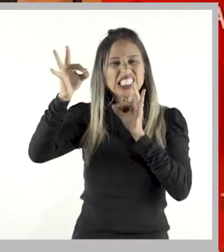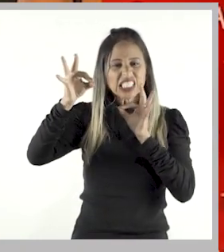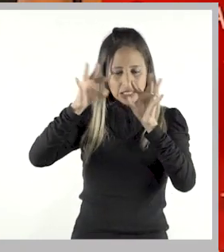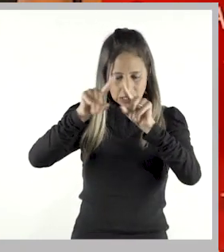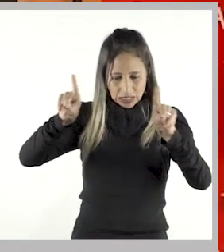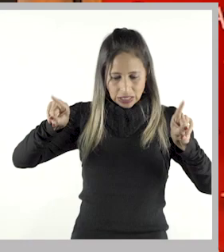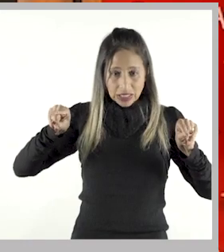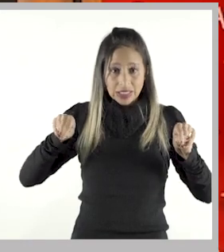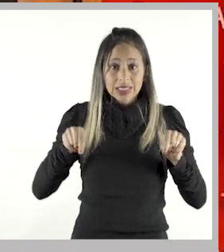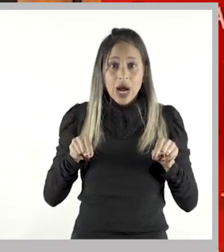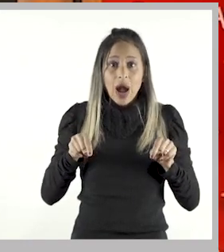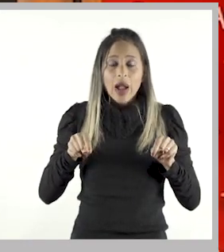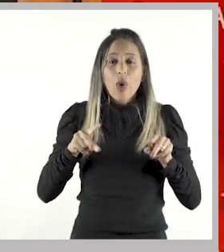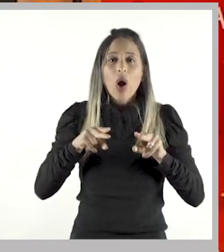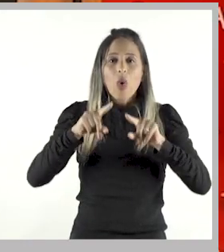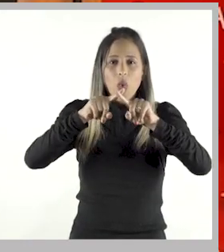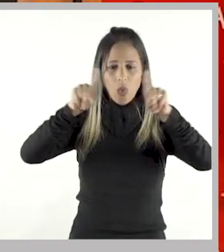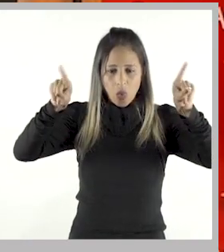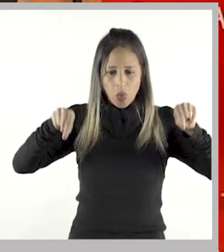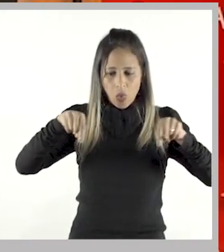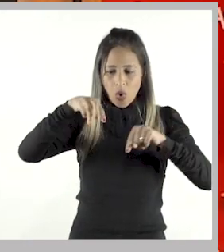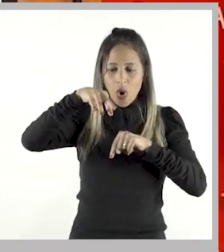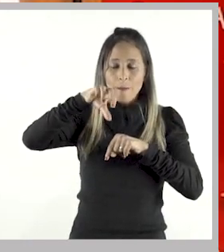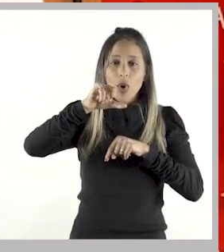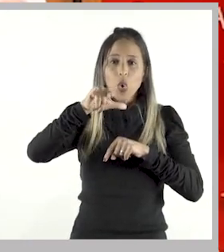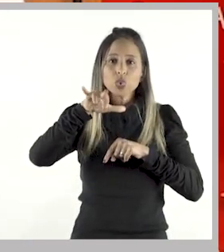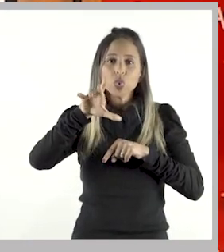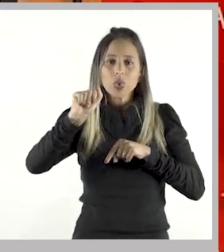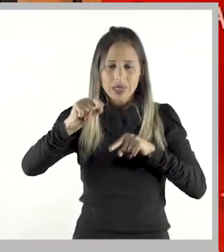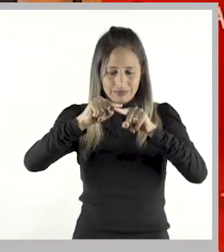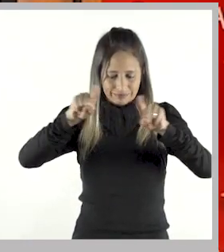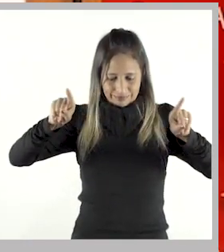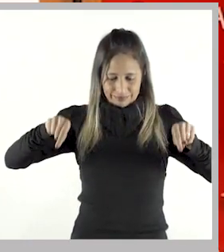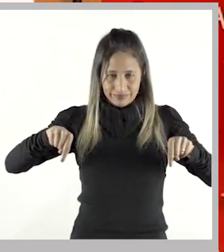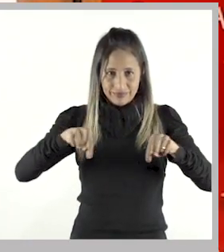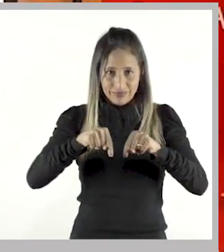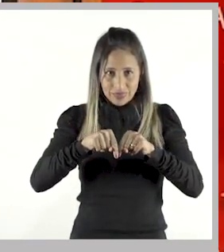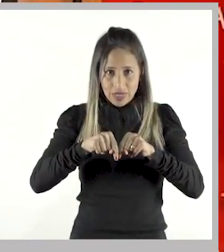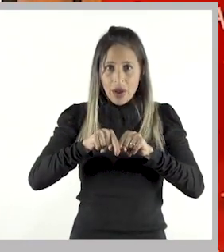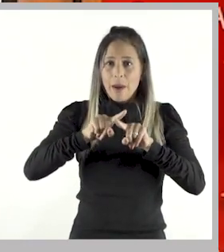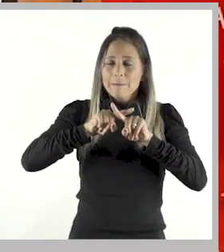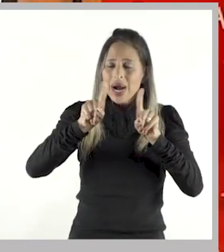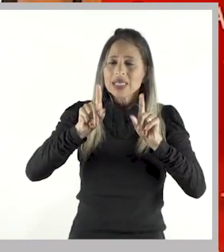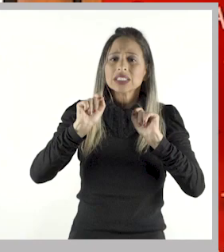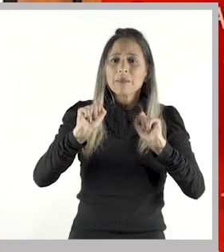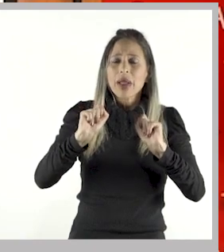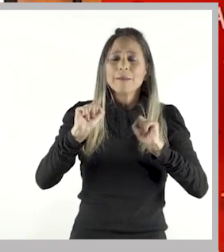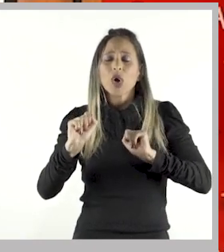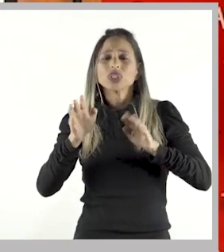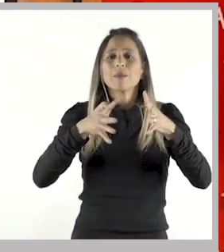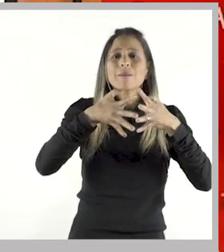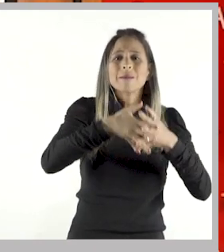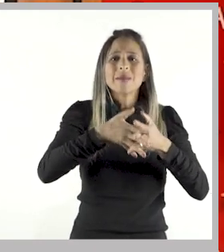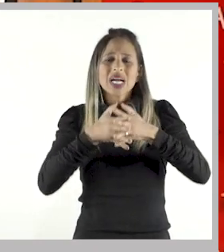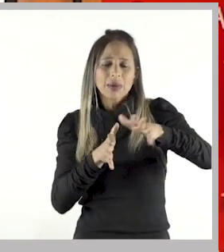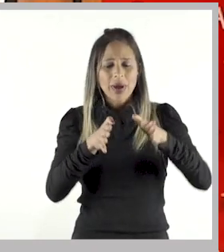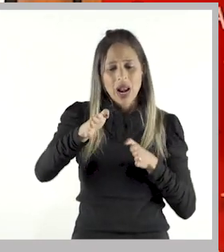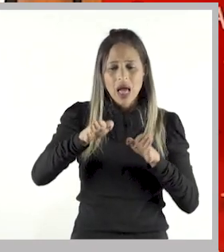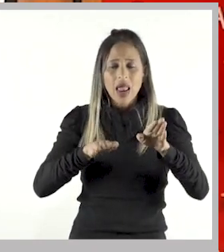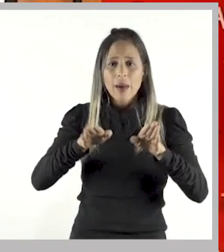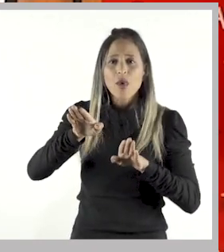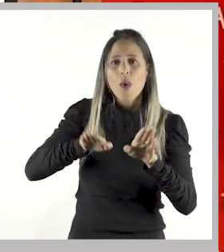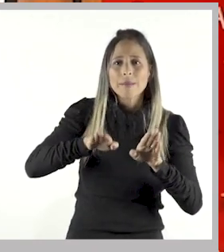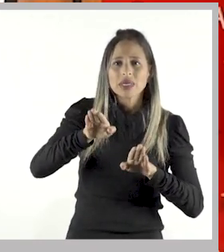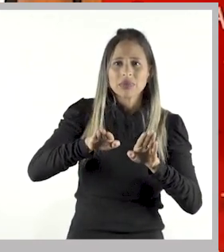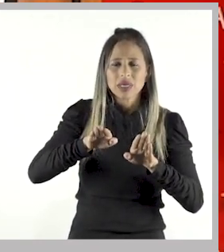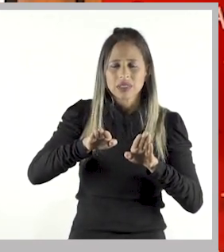moldura. Eu vou colocar aqui, mas ao mesmo tempo ele pode me atrapalhar na mobilidade da imagem. Eu só vou tirar minha mesa